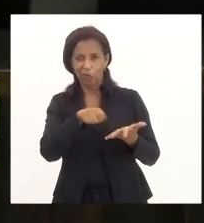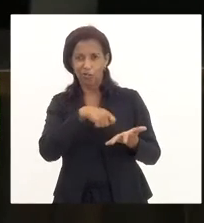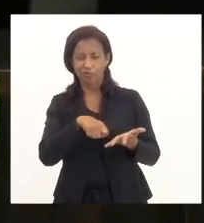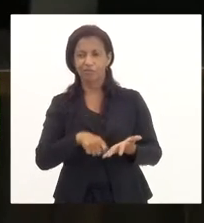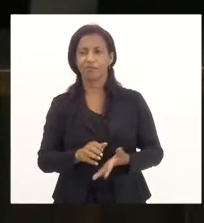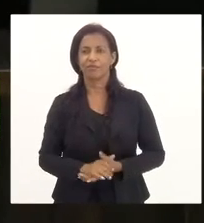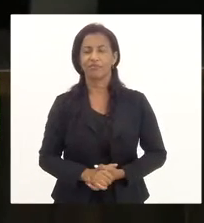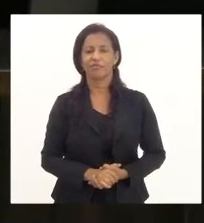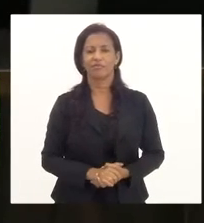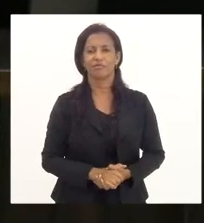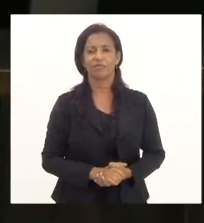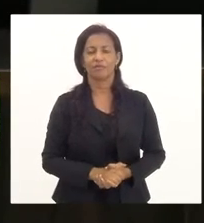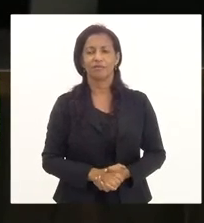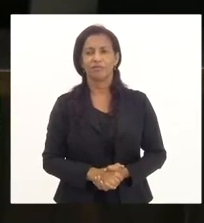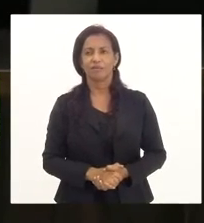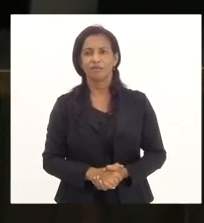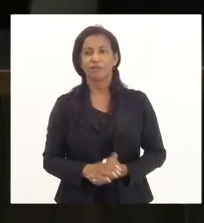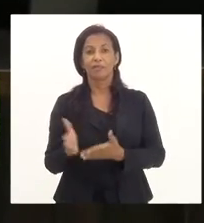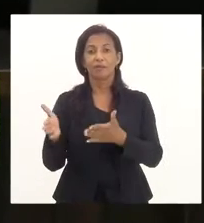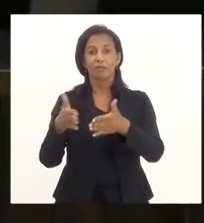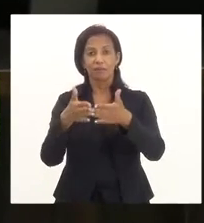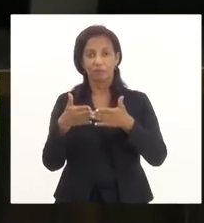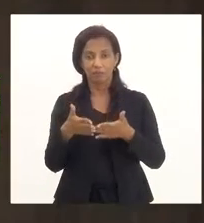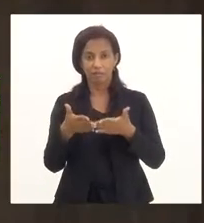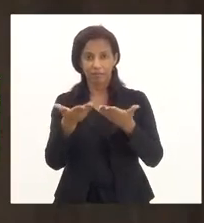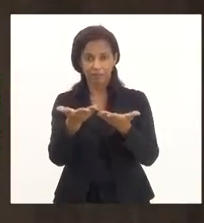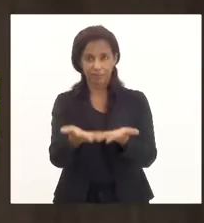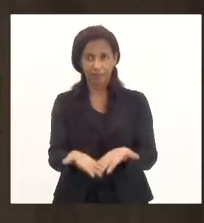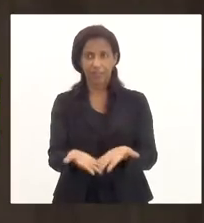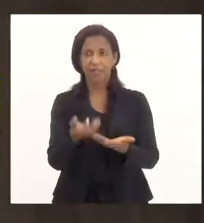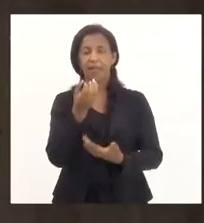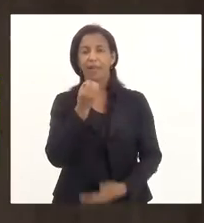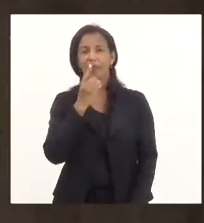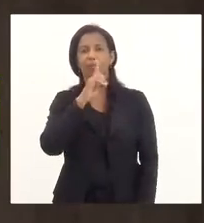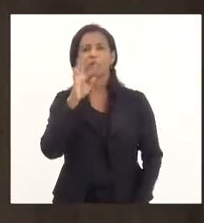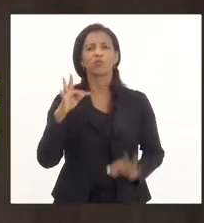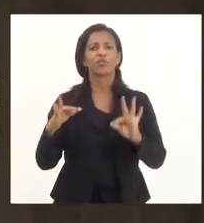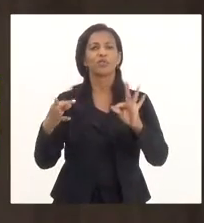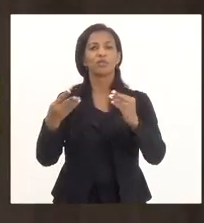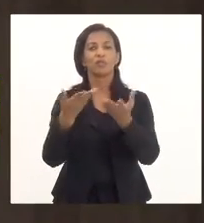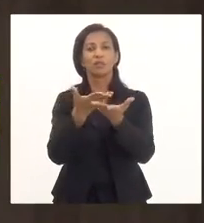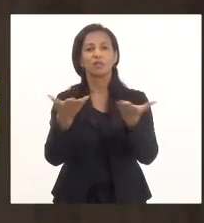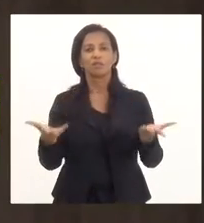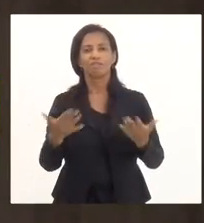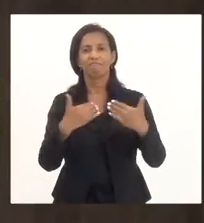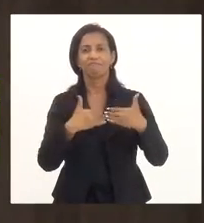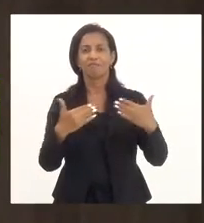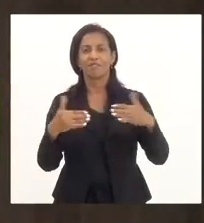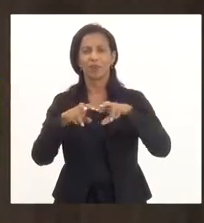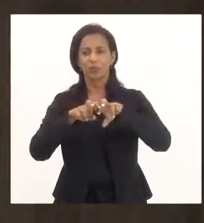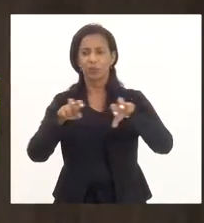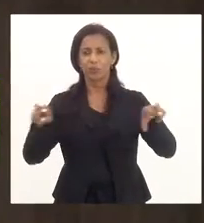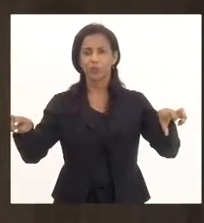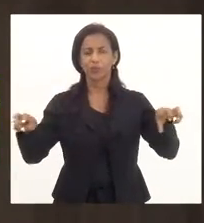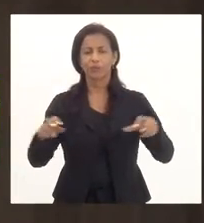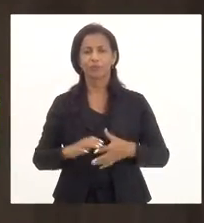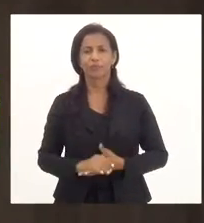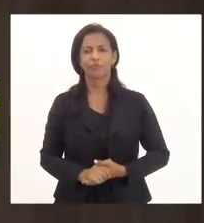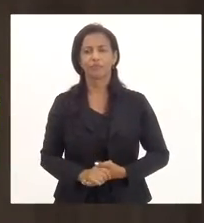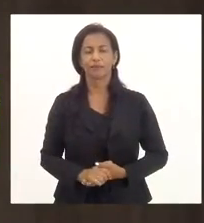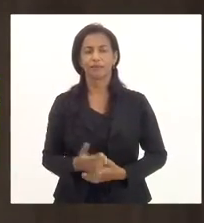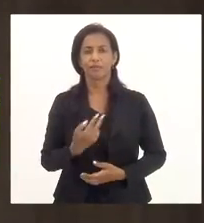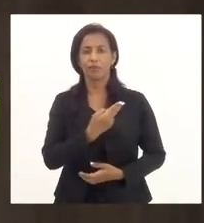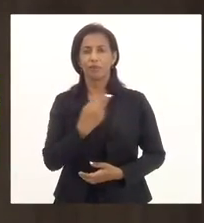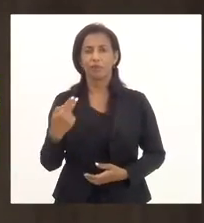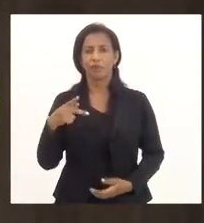pode deixar um favor seu é bom dia a todos e todas saúde da mesa é